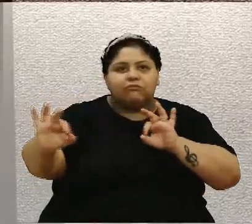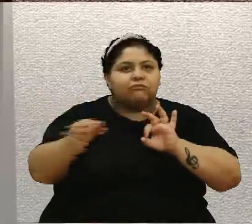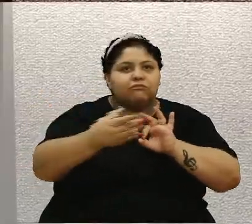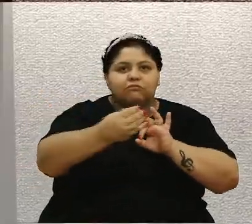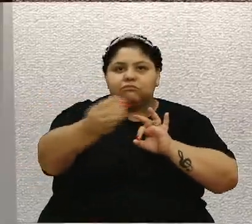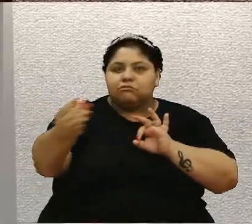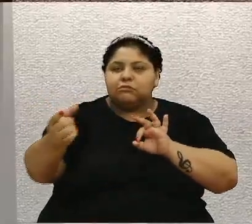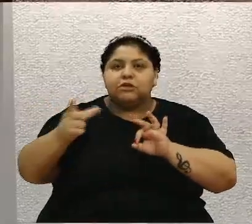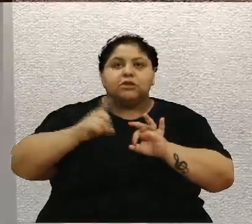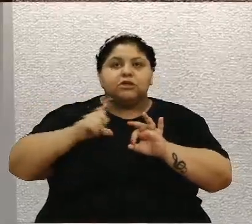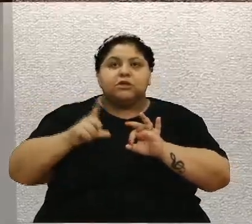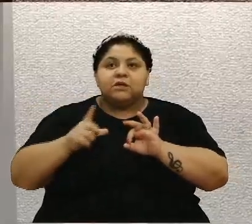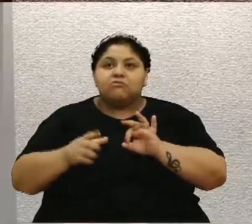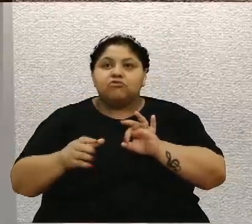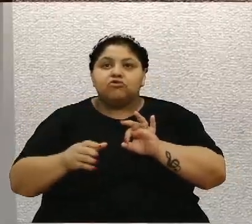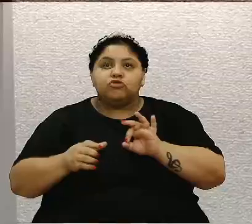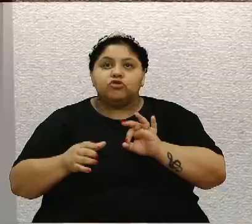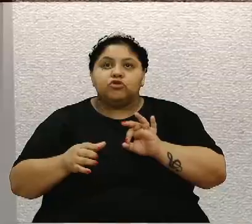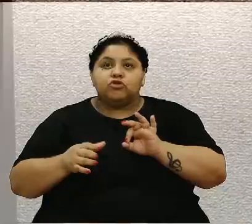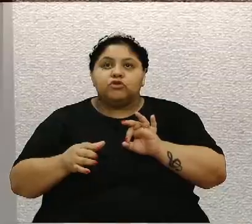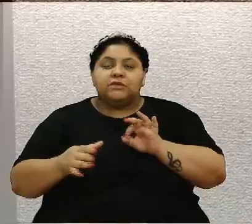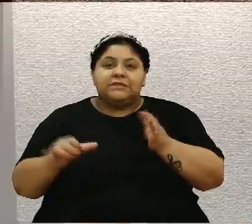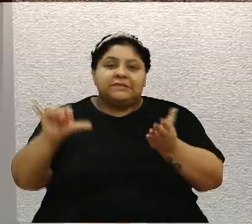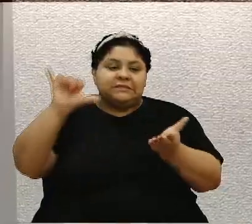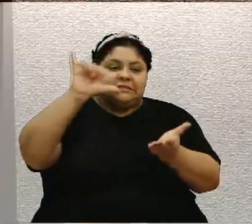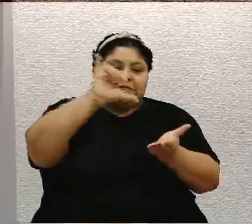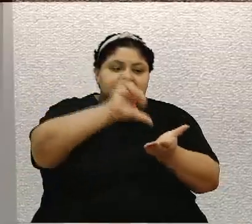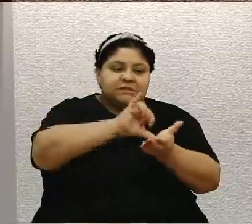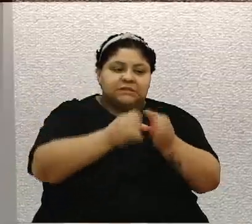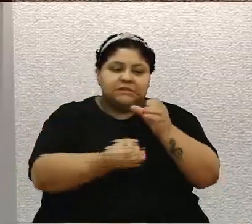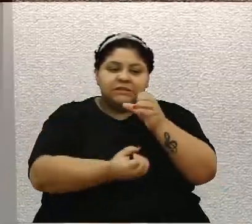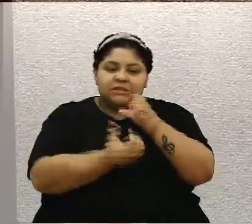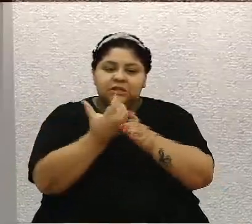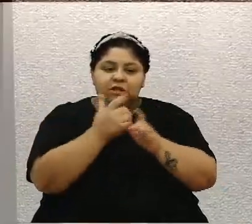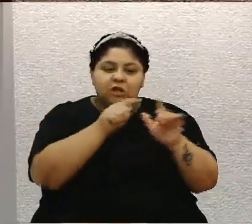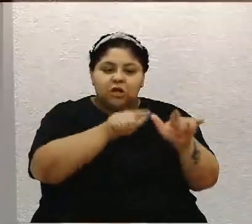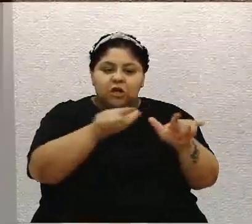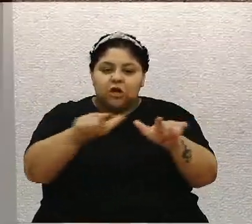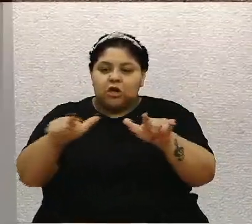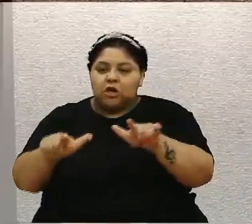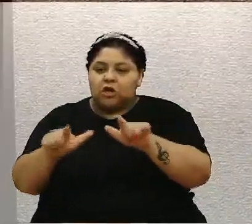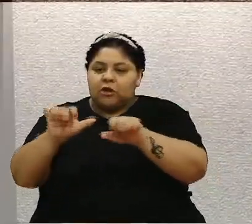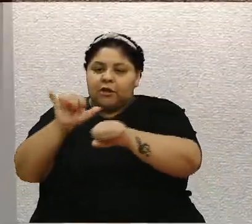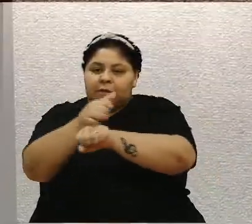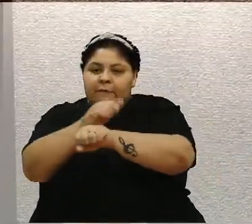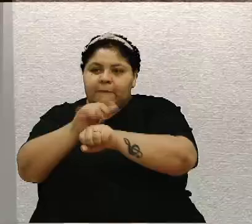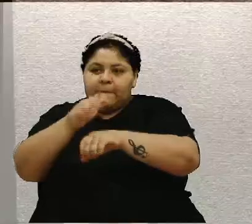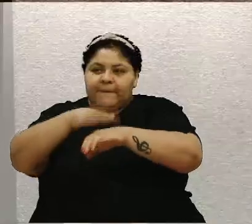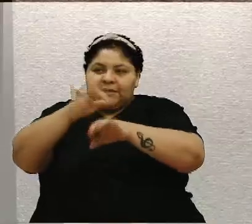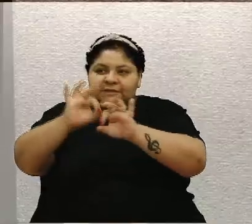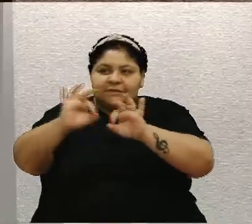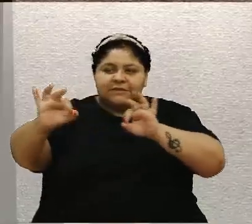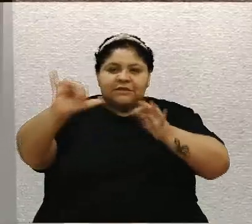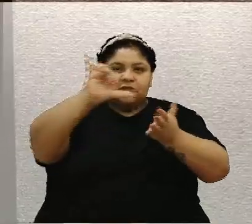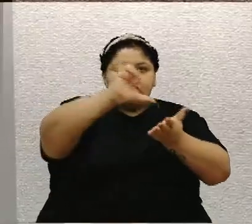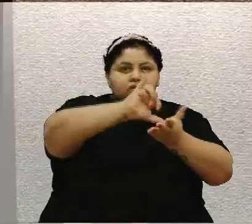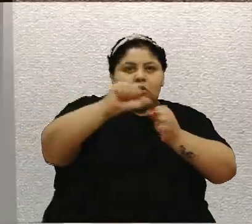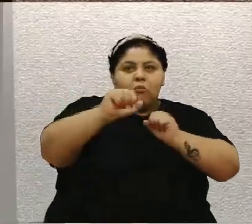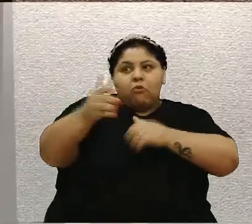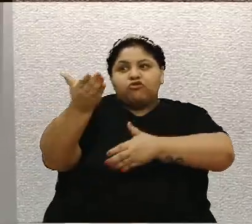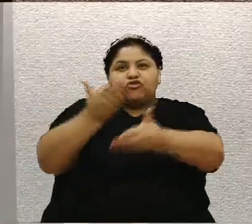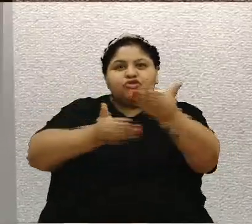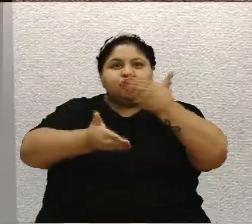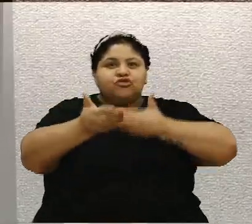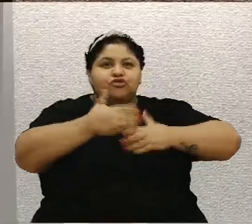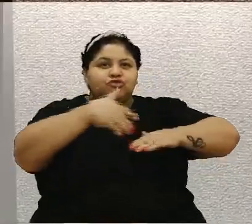Nós temos que centralizar e criar núcleos em pontos estratégicos mais distantes do centro, para que possam atender de forma